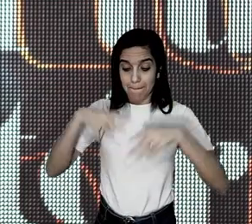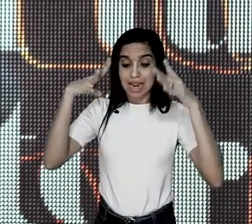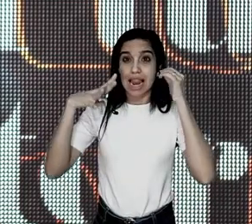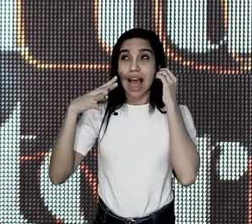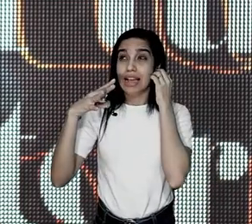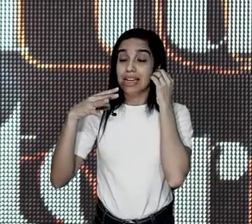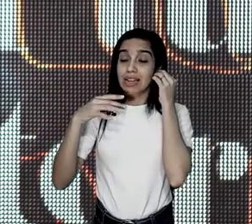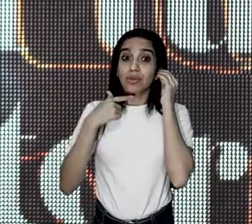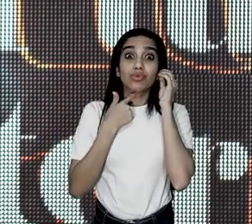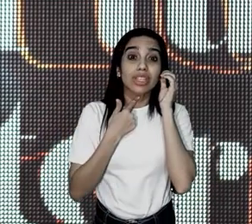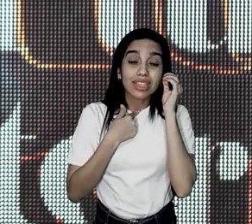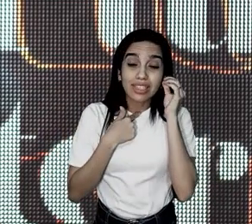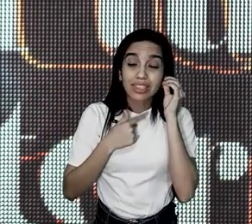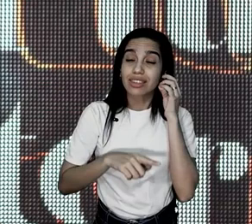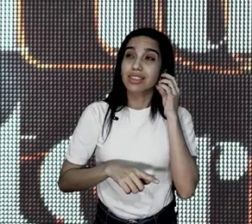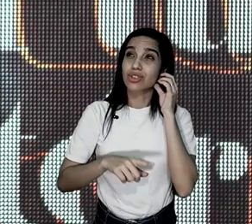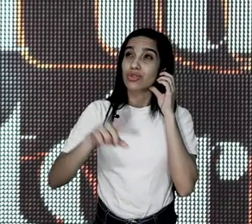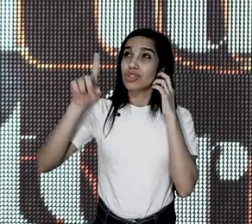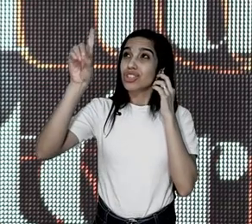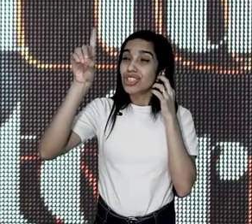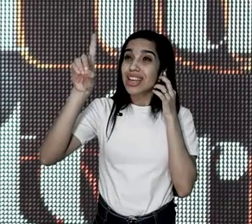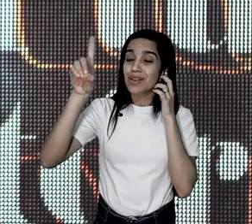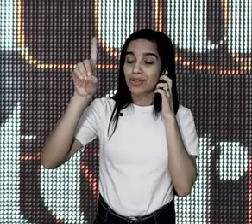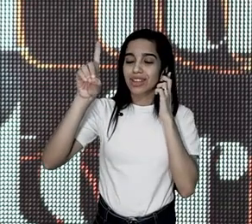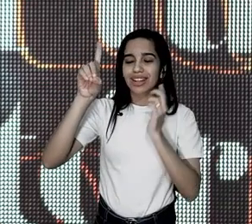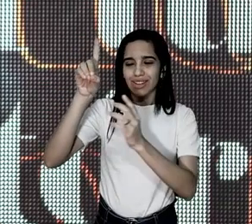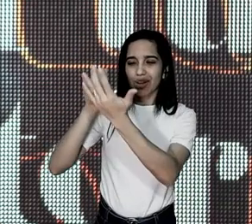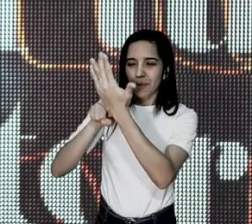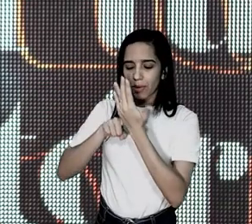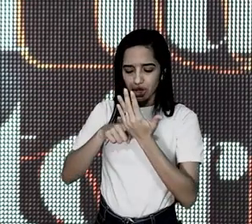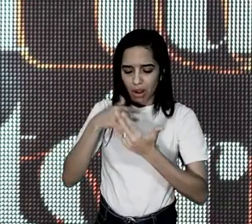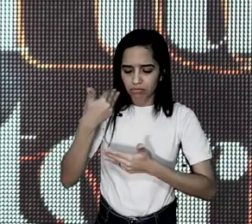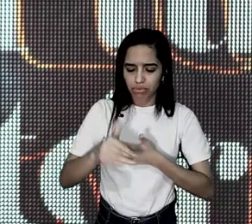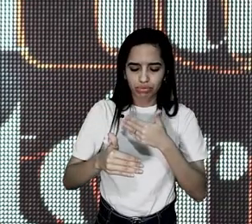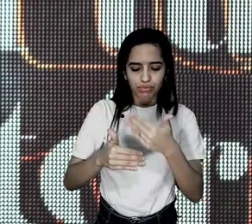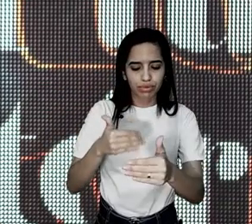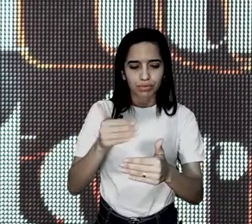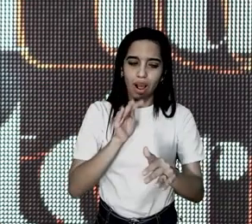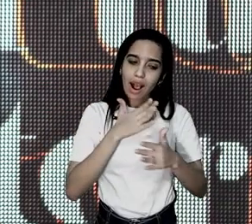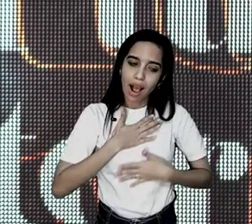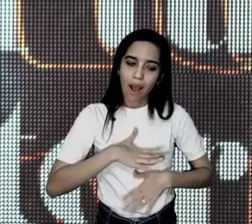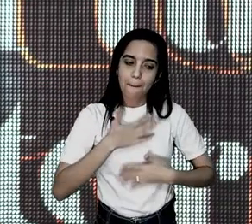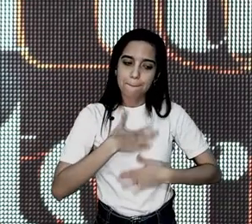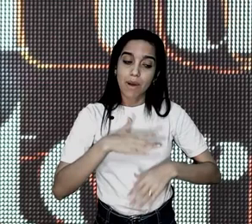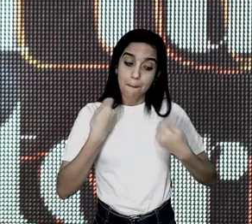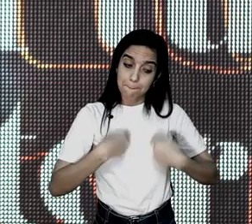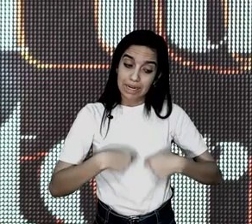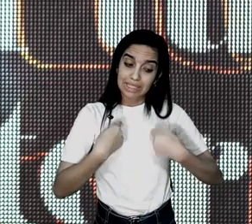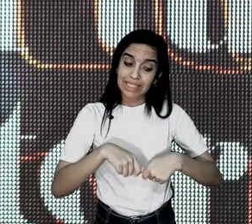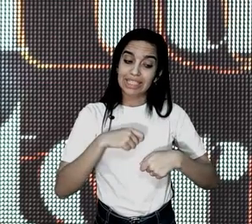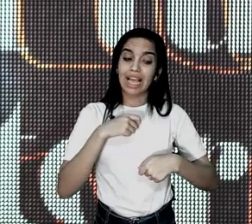de Deus, Deus vai nos conduzir certamente a um processo para nos mostrar a verdadeira vida e para arrancar